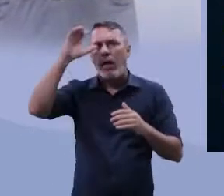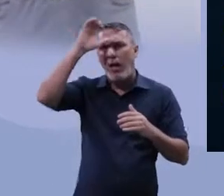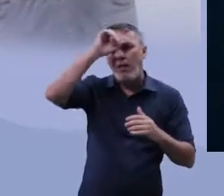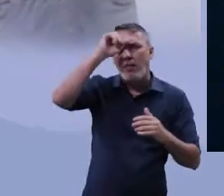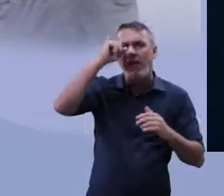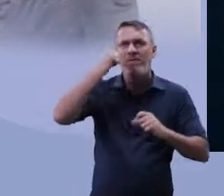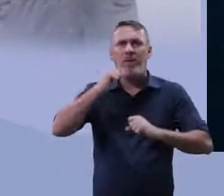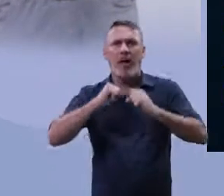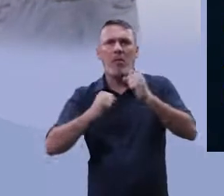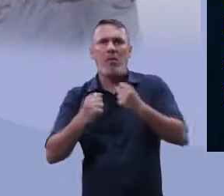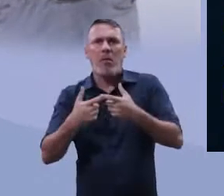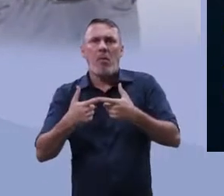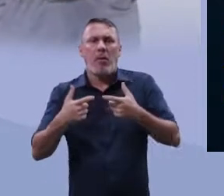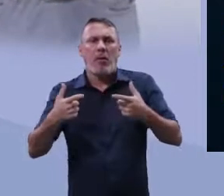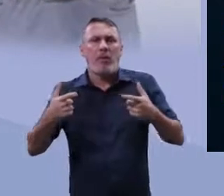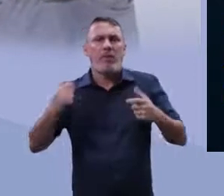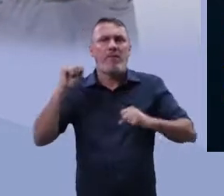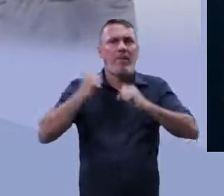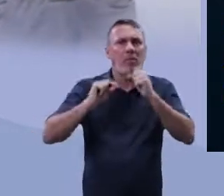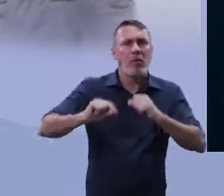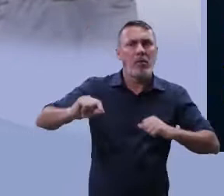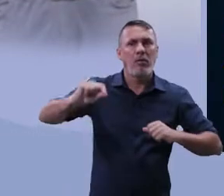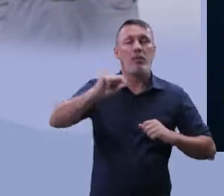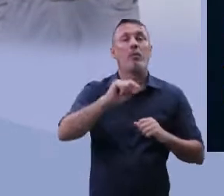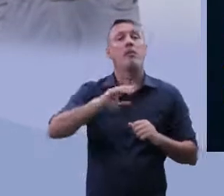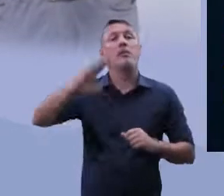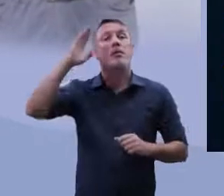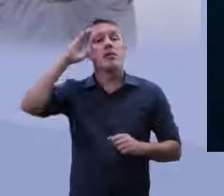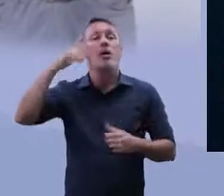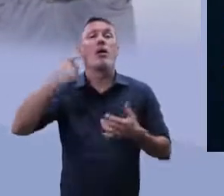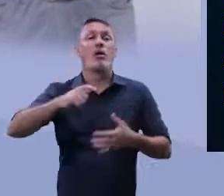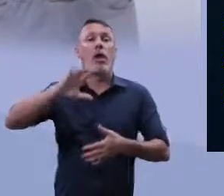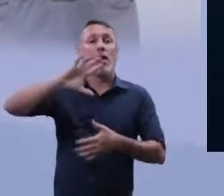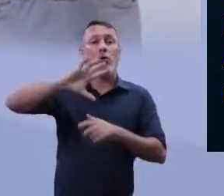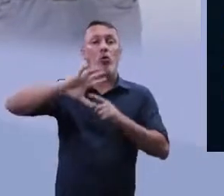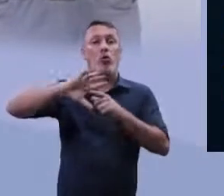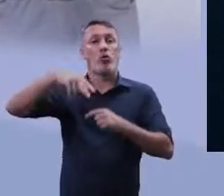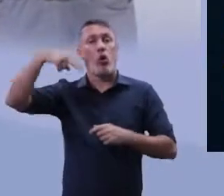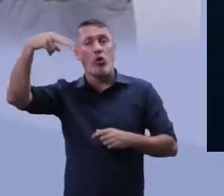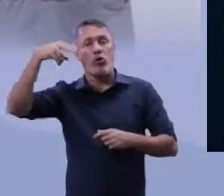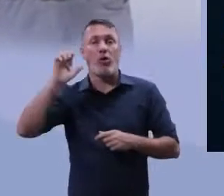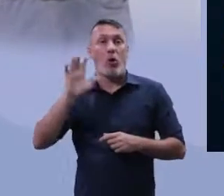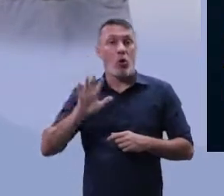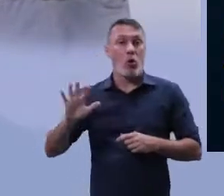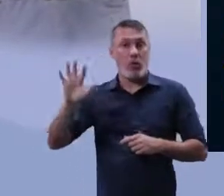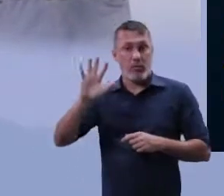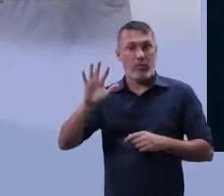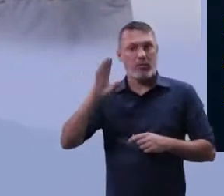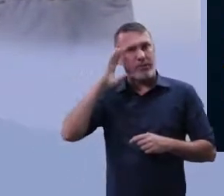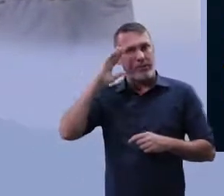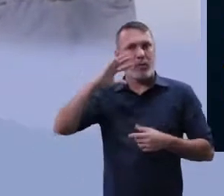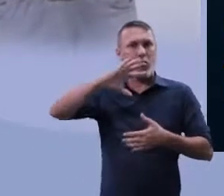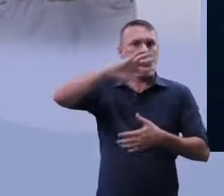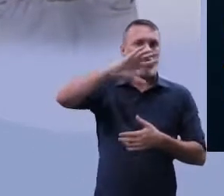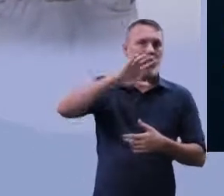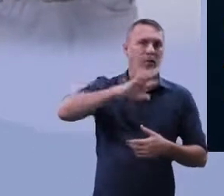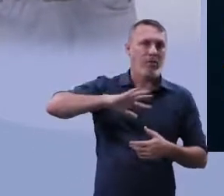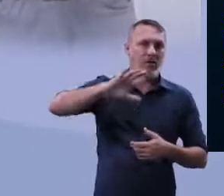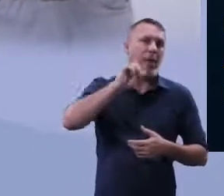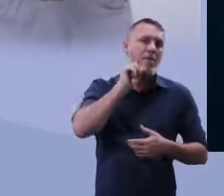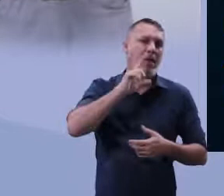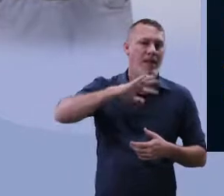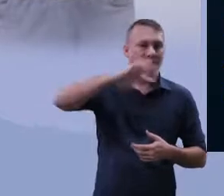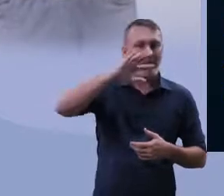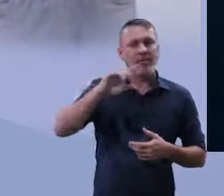e aí essa industrialização massiva, principalmente América do Norte e território europeu,